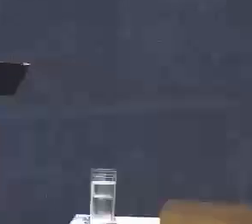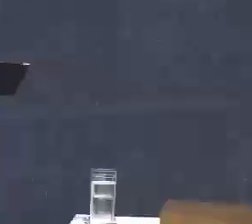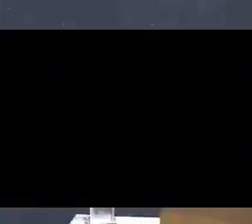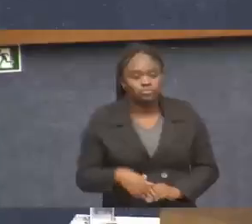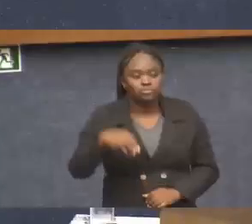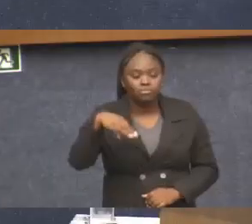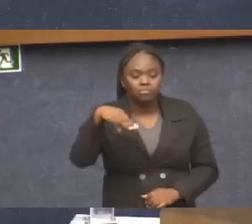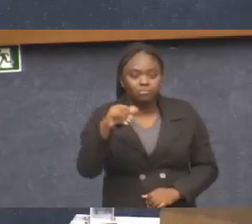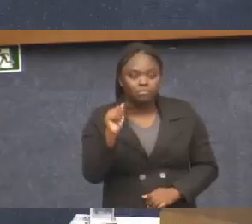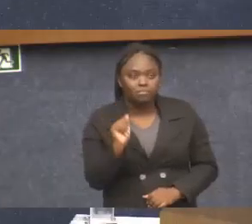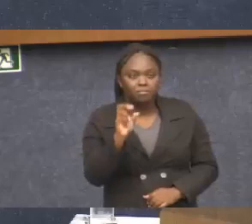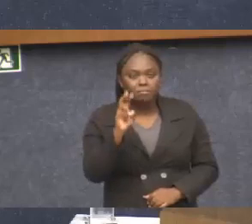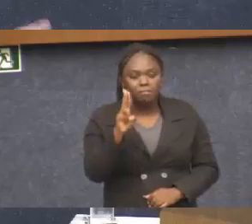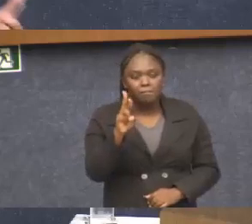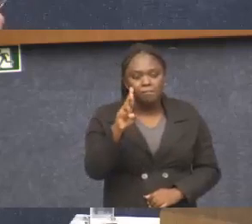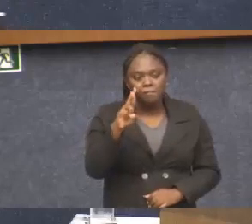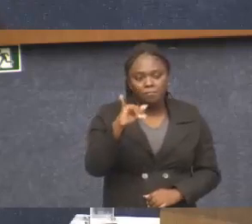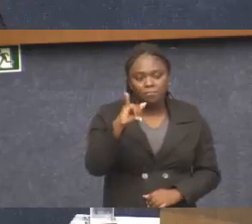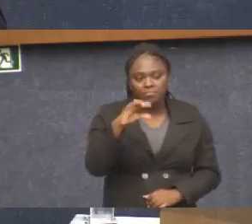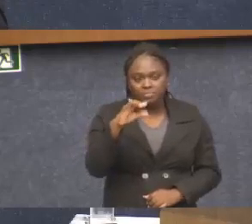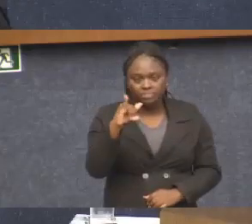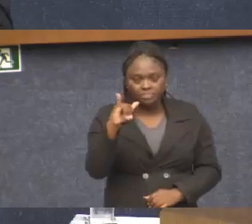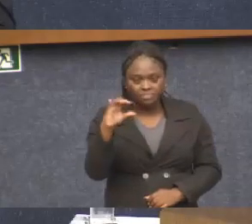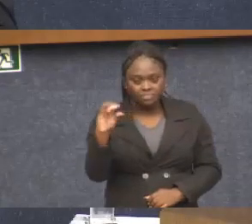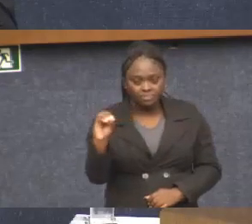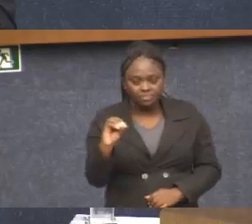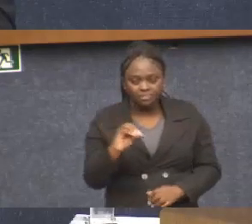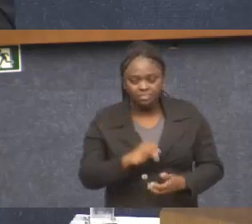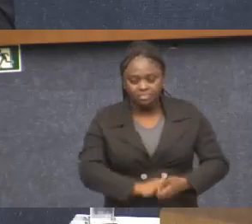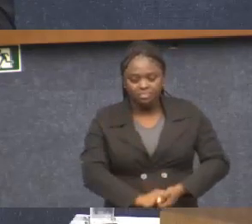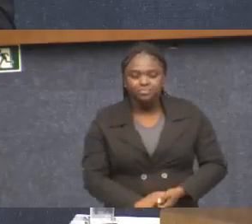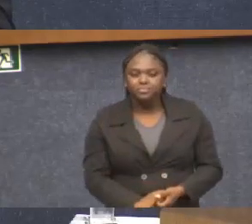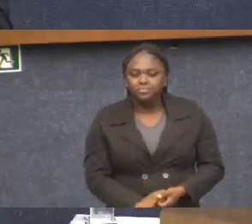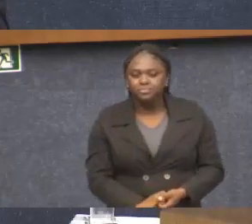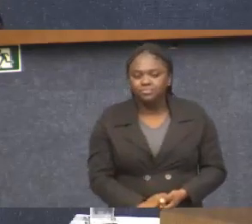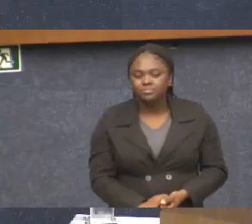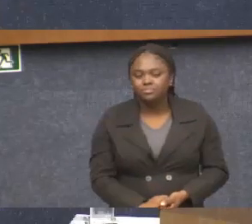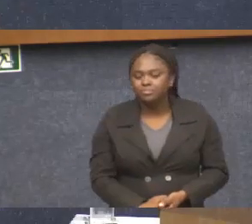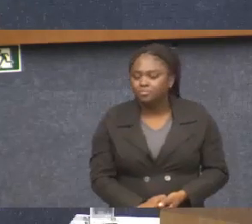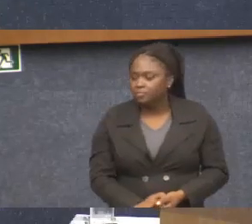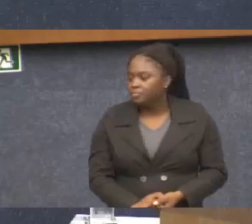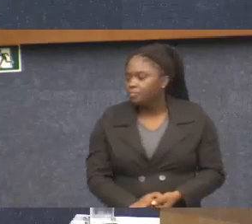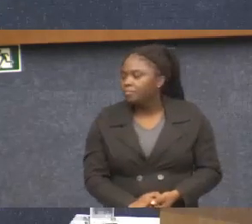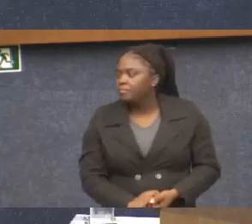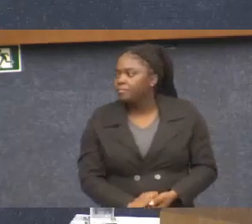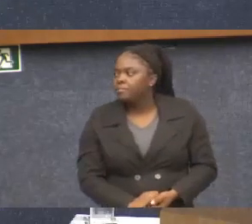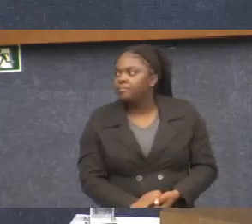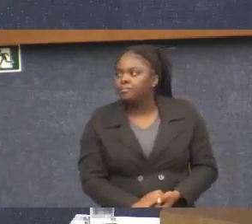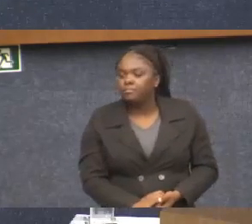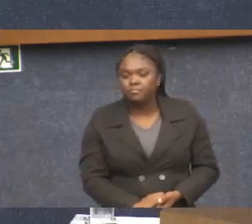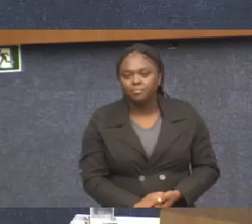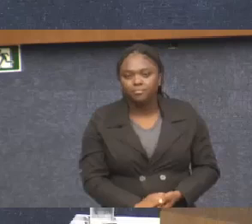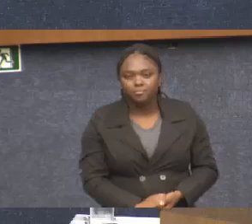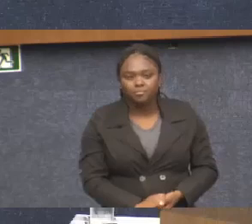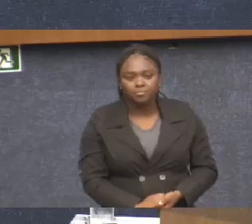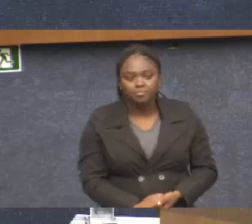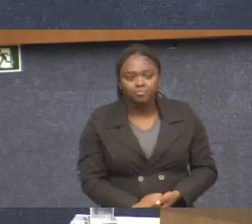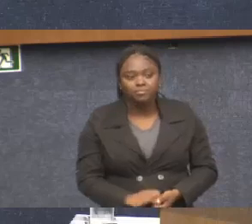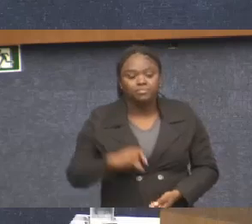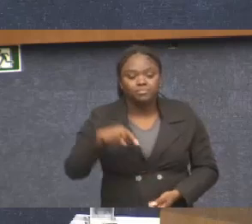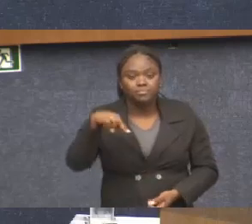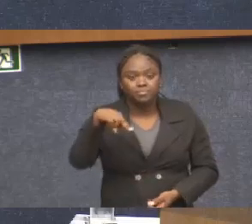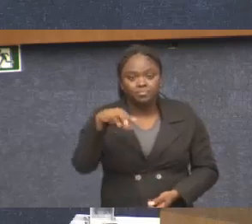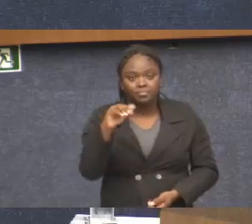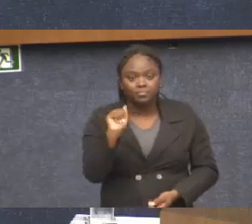Maurício quando menos Duarte. Se espera, a vida já ficou pra trás. Segura teu filho no colo.